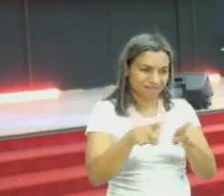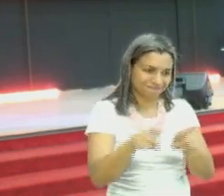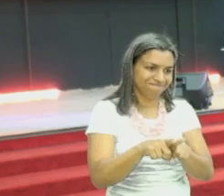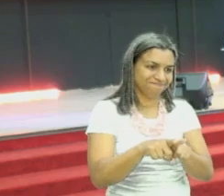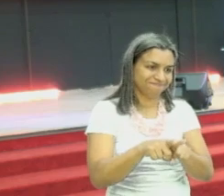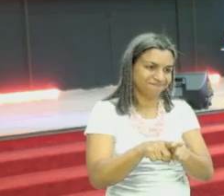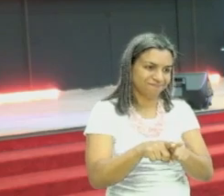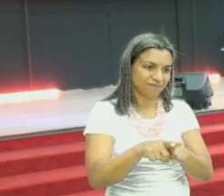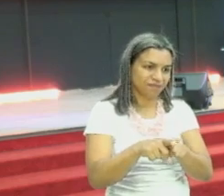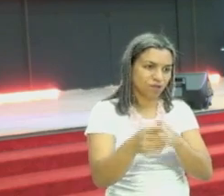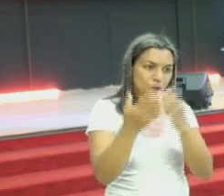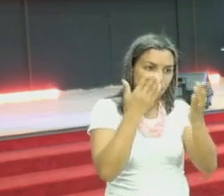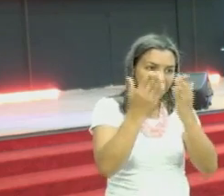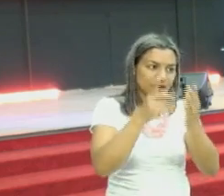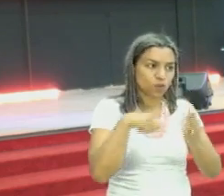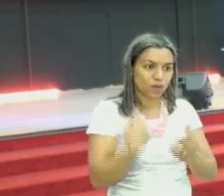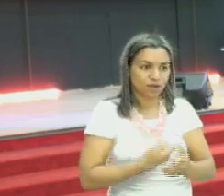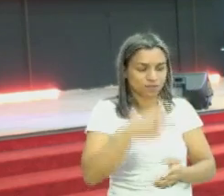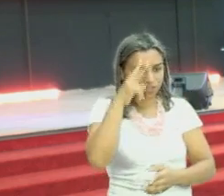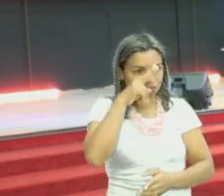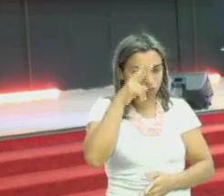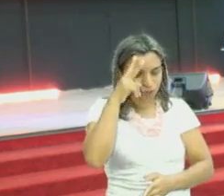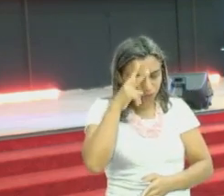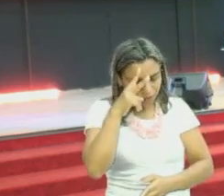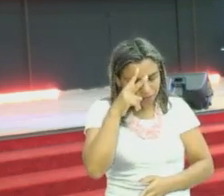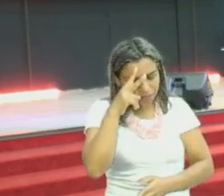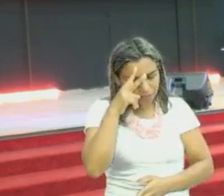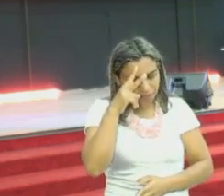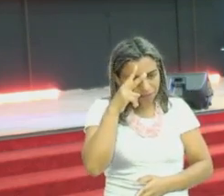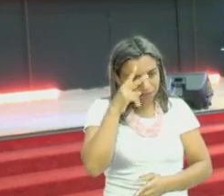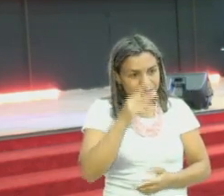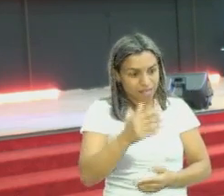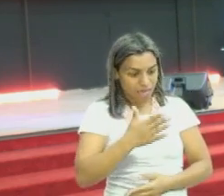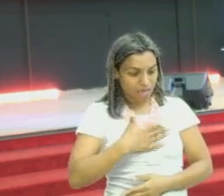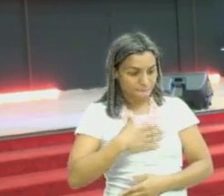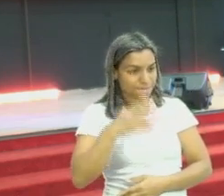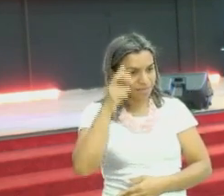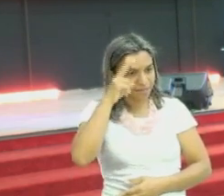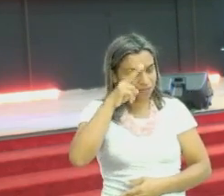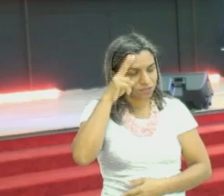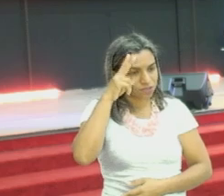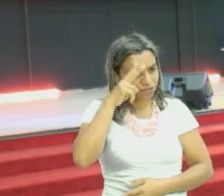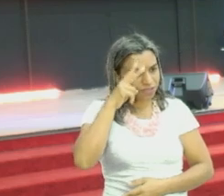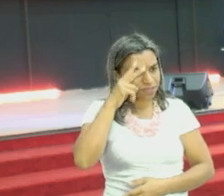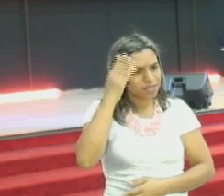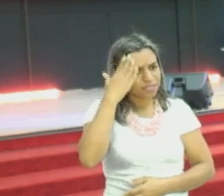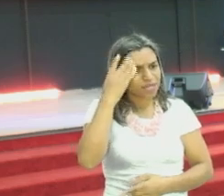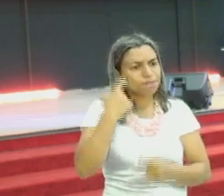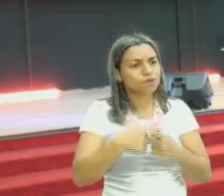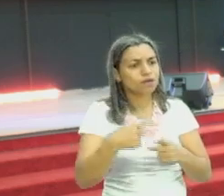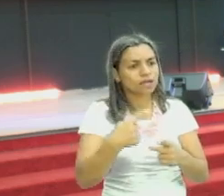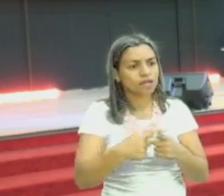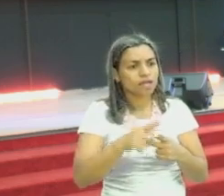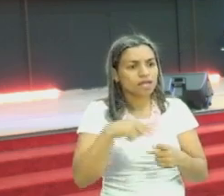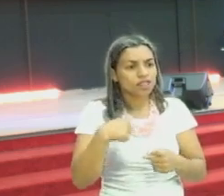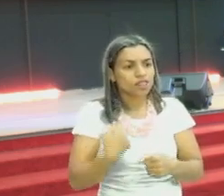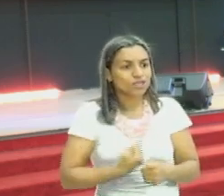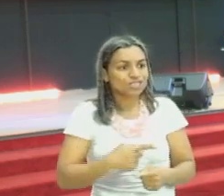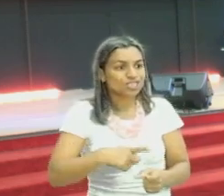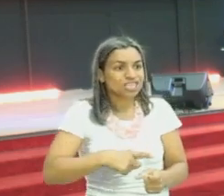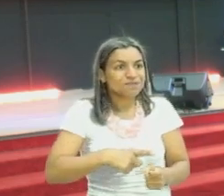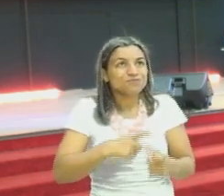Essa é a sua história. Essa é a minha história. Sabe por quê? Nós tínhamos